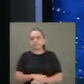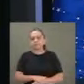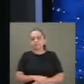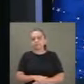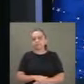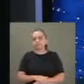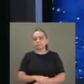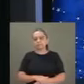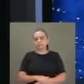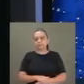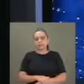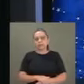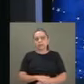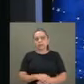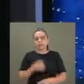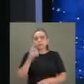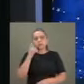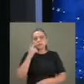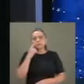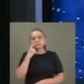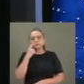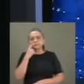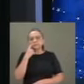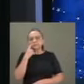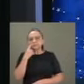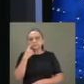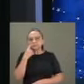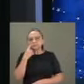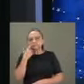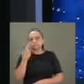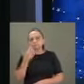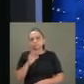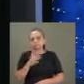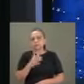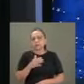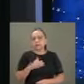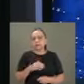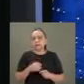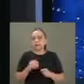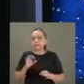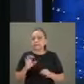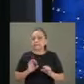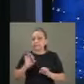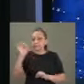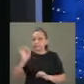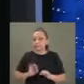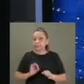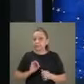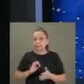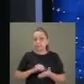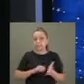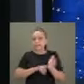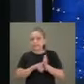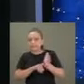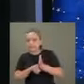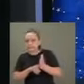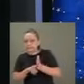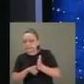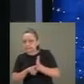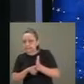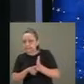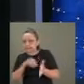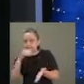relativo a desocupação no trimestre encerrado em Julho de 2023